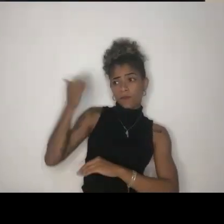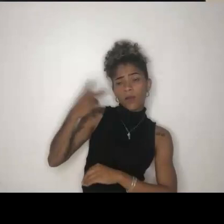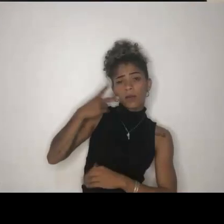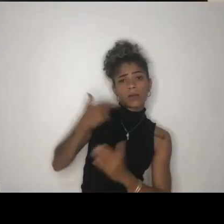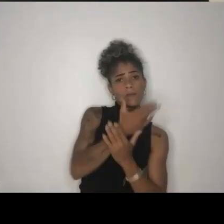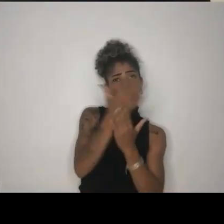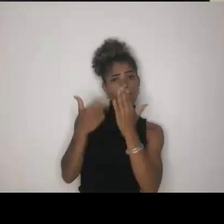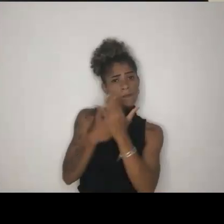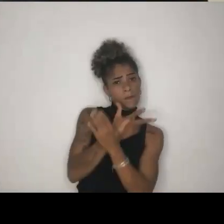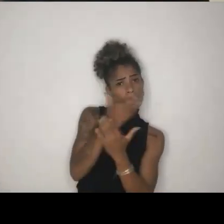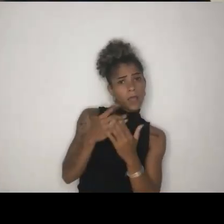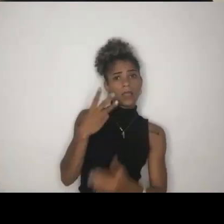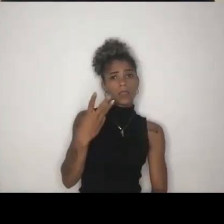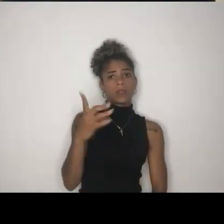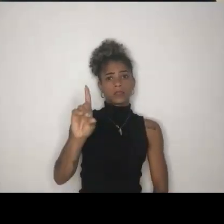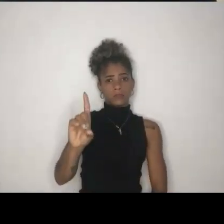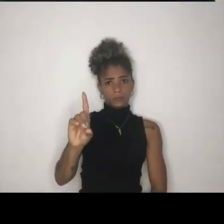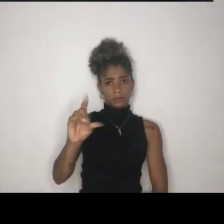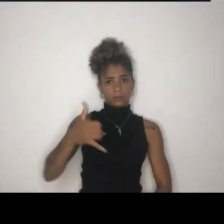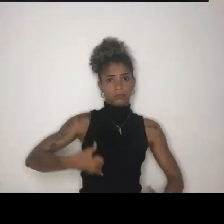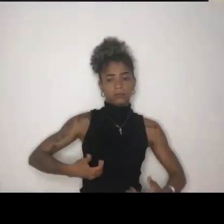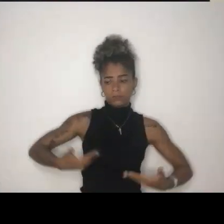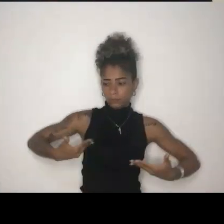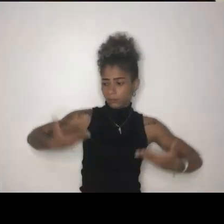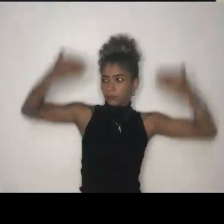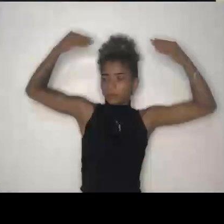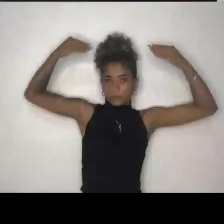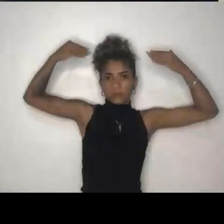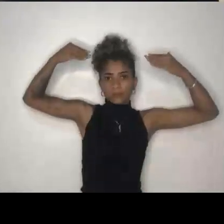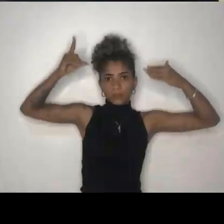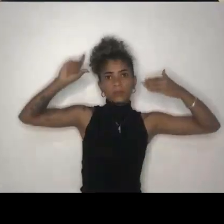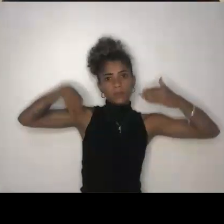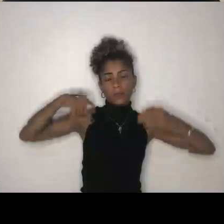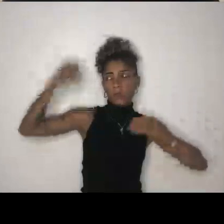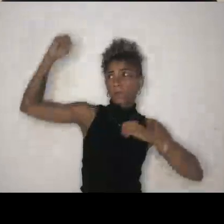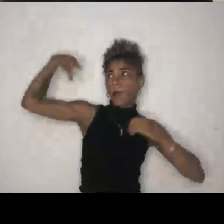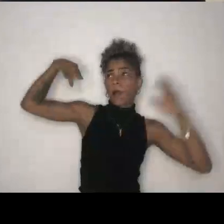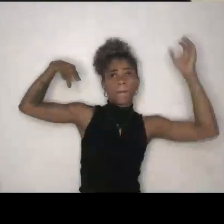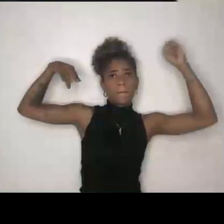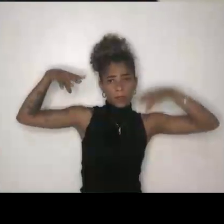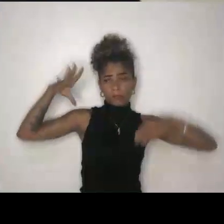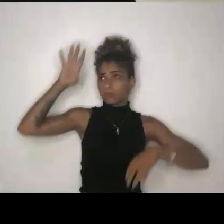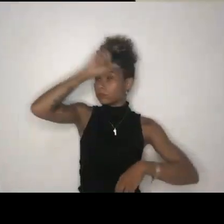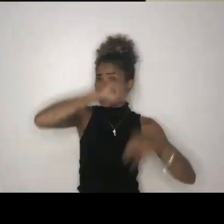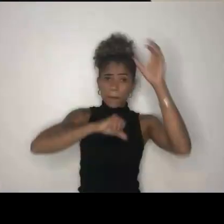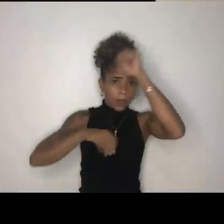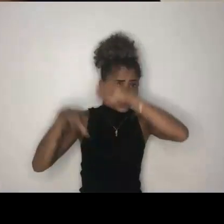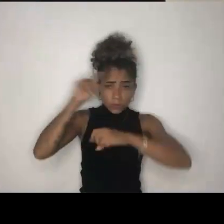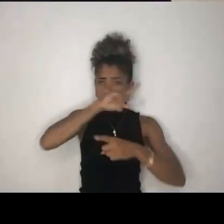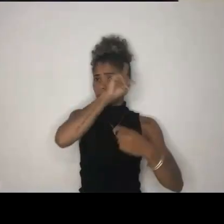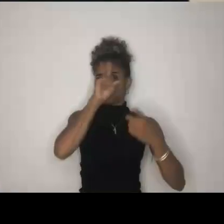o cenários no 3D então assim realmente todos os parâmetros de luz eu aprendi todas as